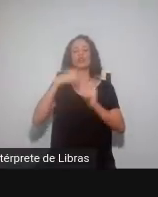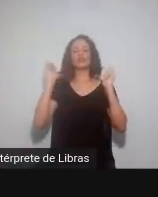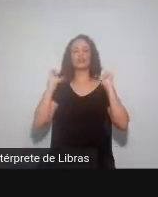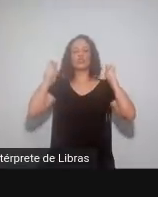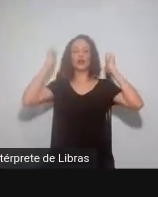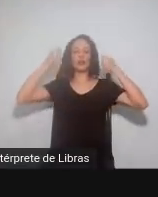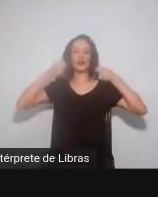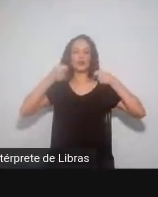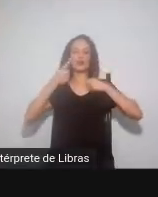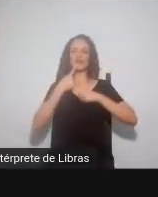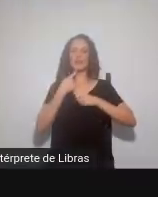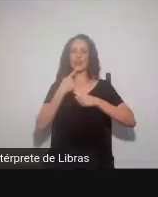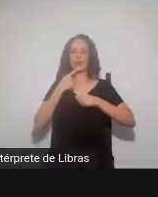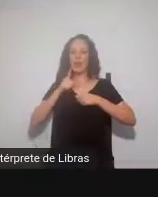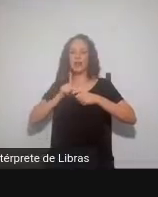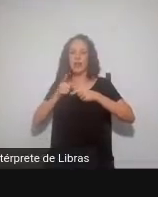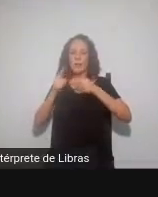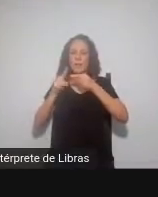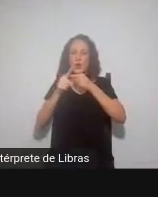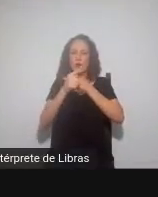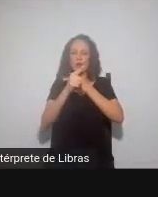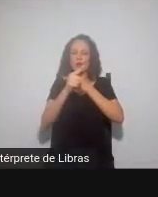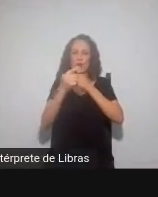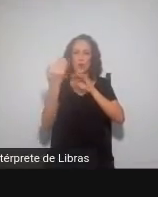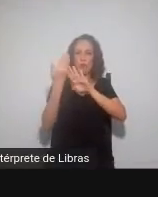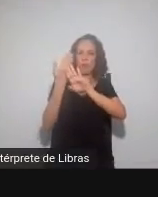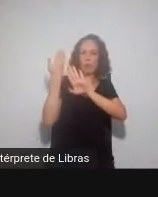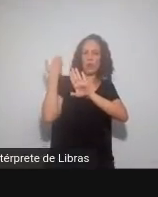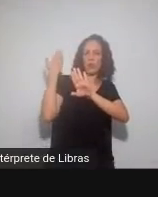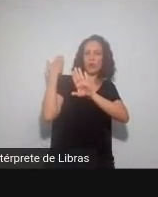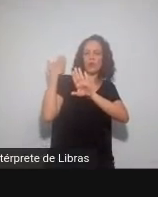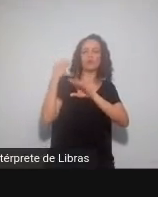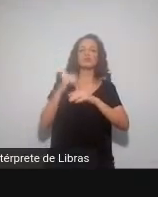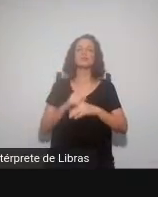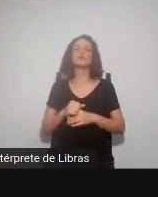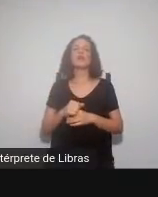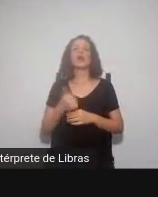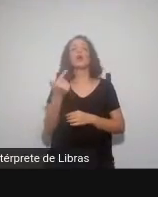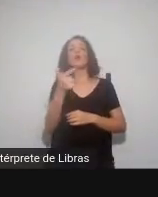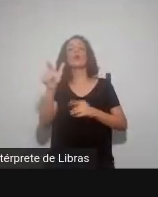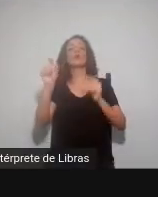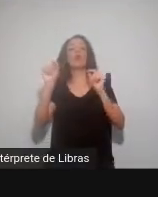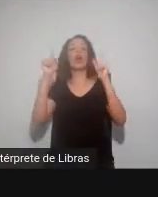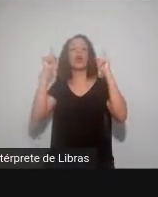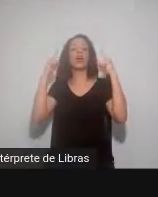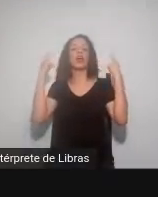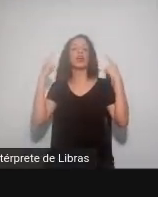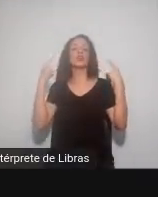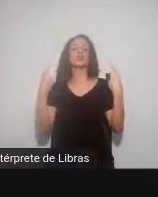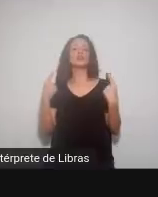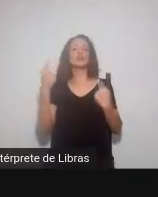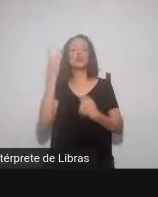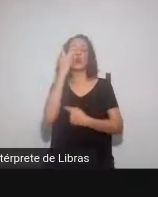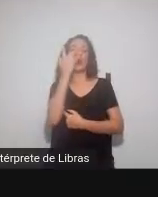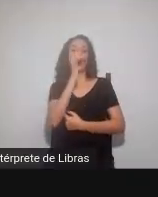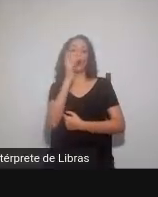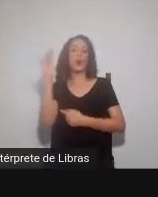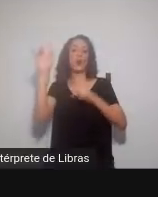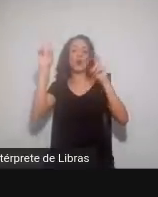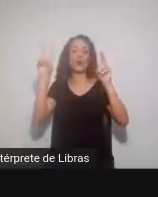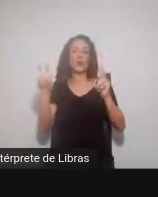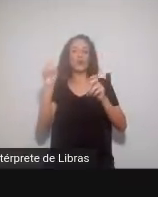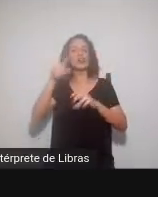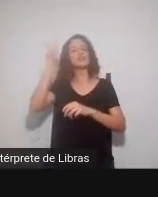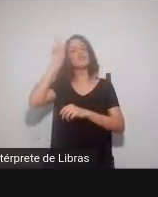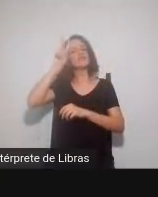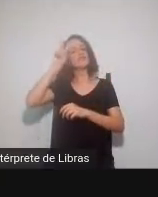profundidade. E Caixinhos de Ouro, que é uma das histórias que está sendo